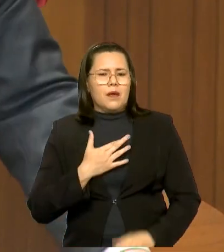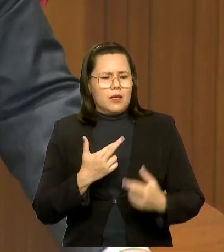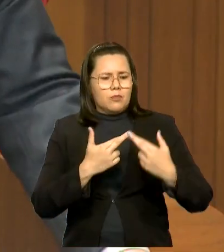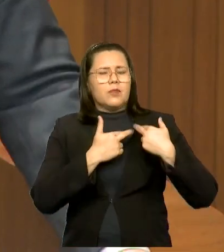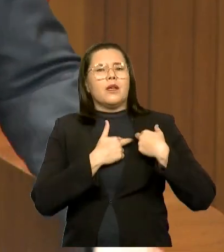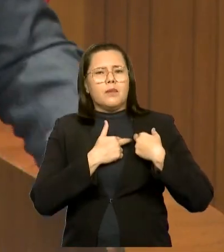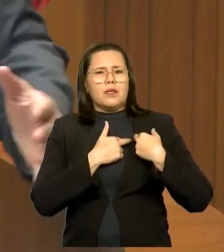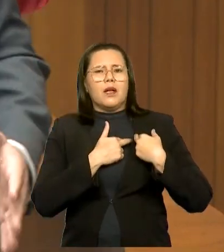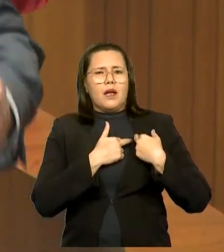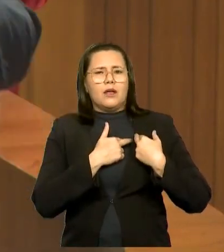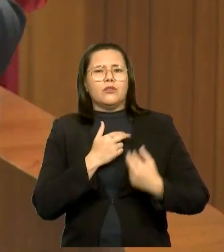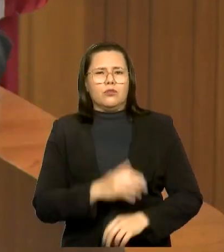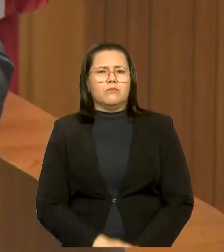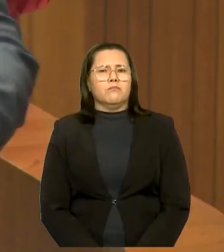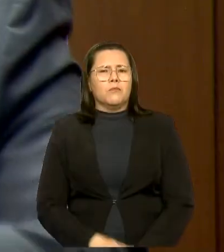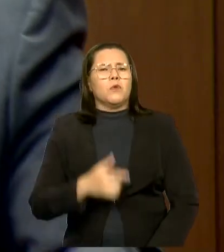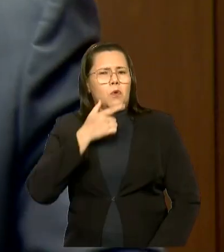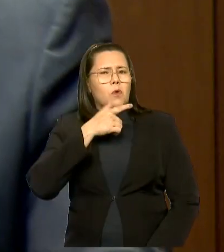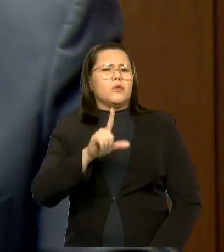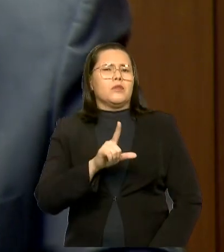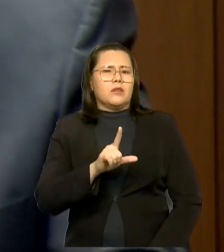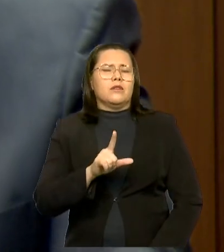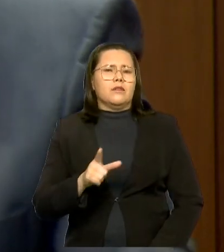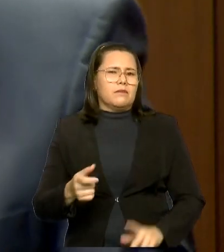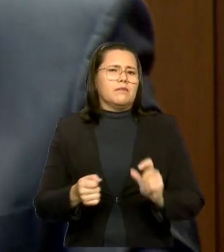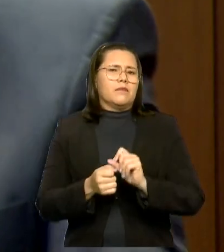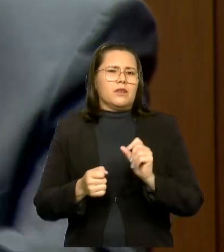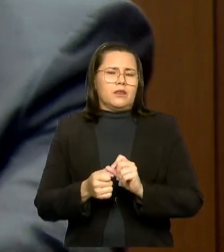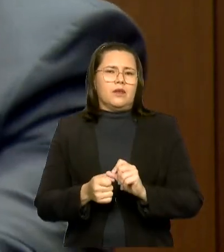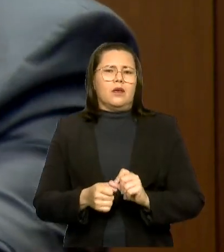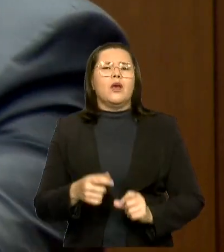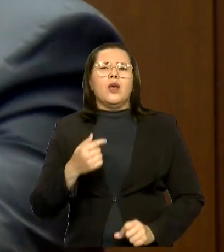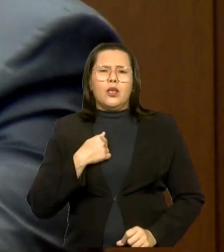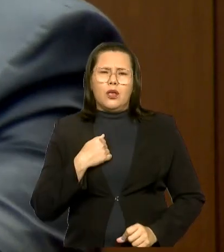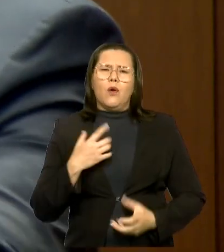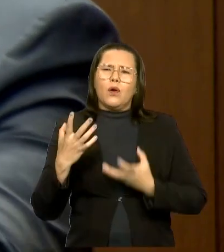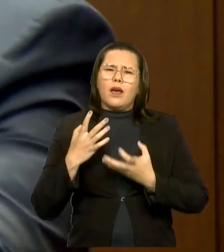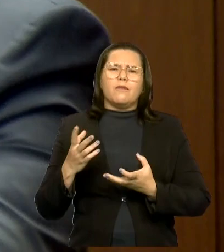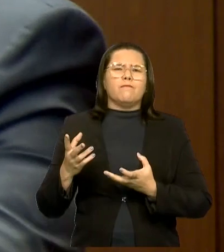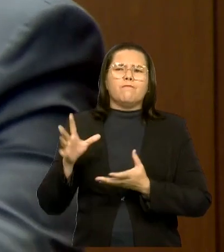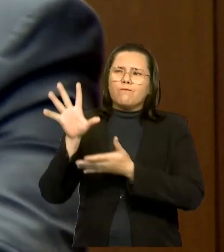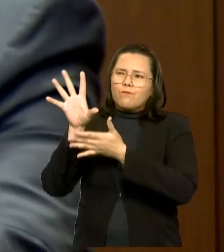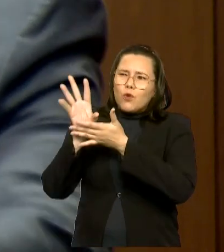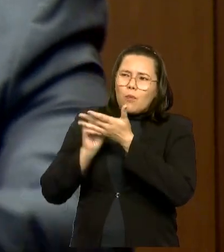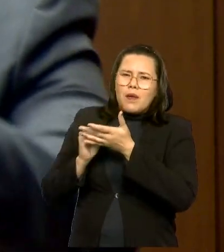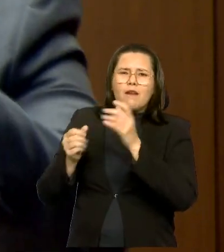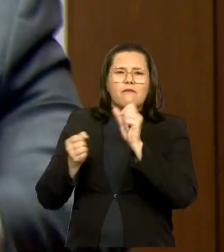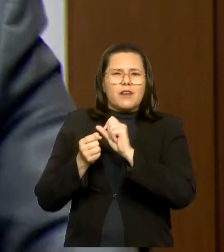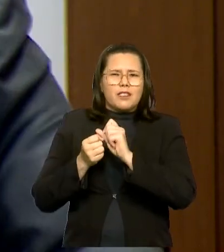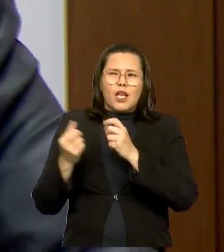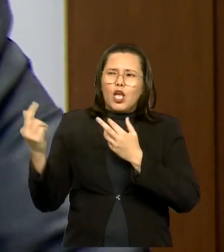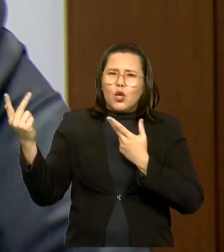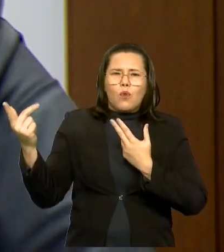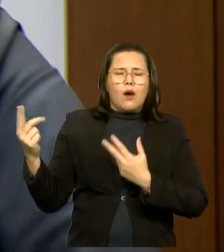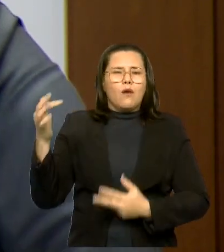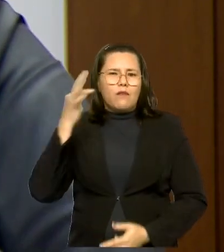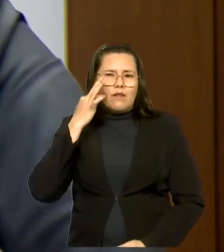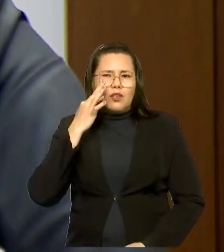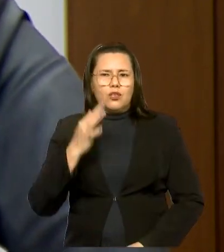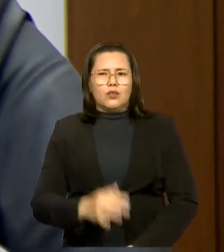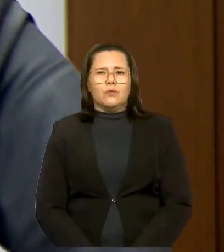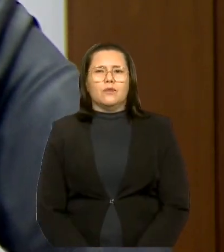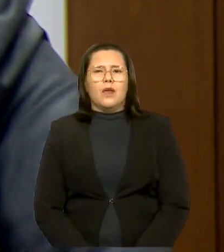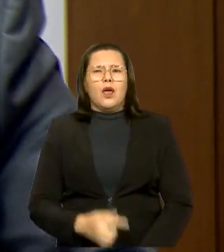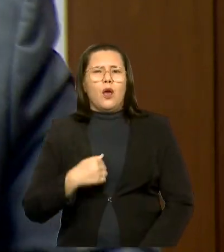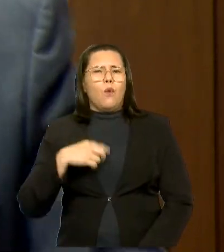minha fé. E essa é a missão que eu também quero chegar lá na frente. Olhar para o retrovisor e não ter vergonha de nenhum ato que eu pratiquei na minha